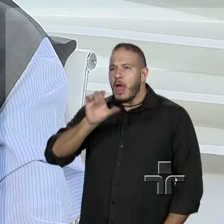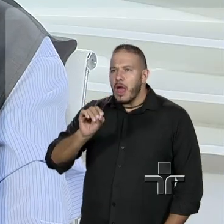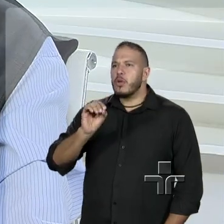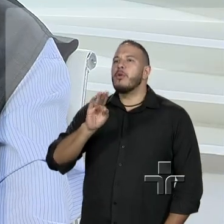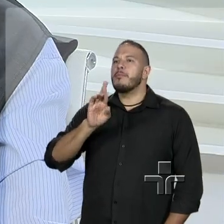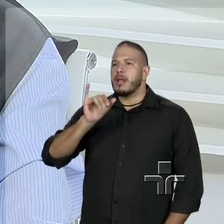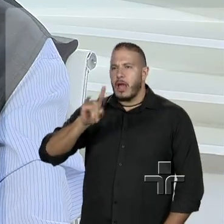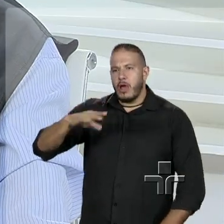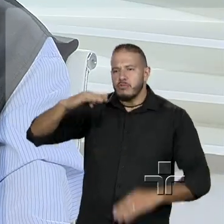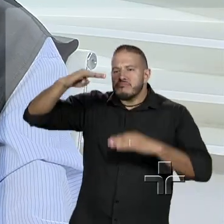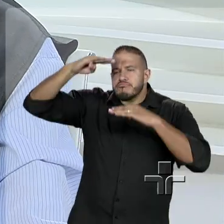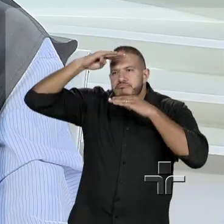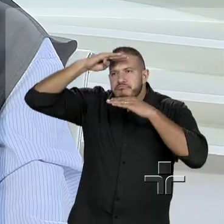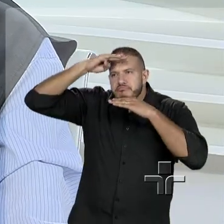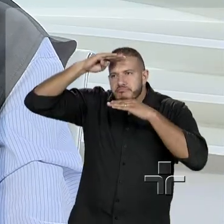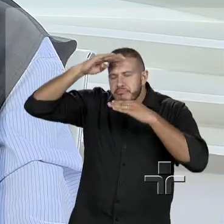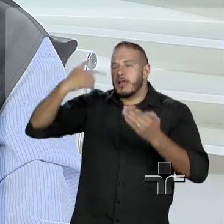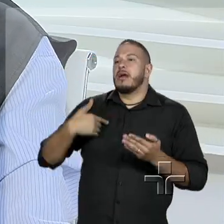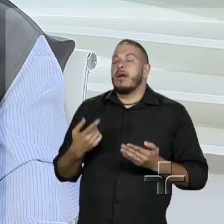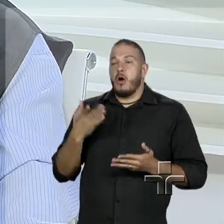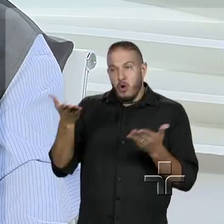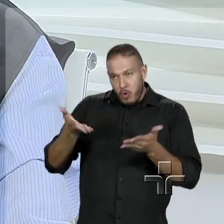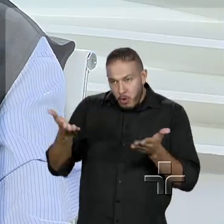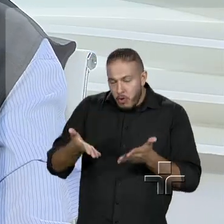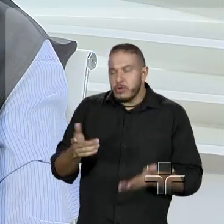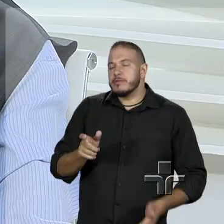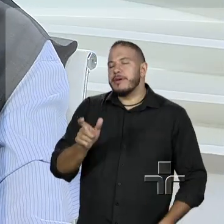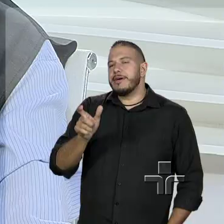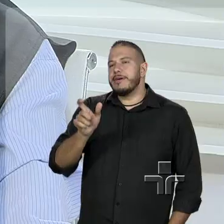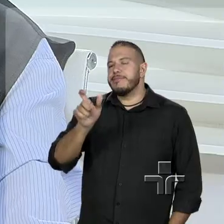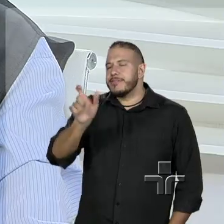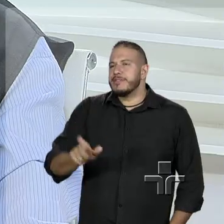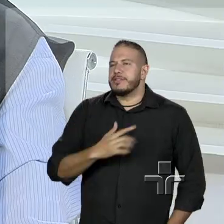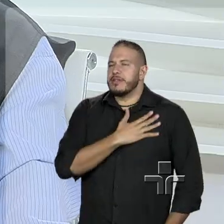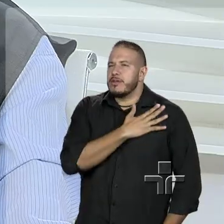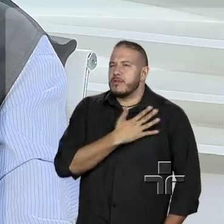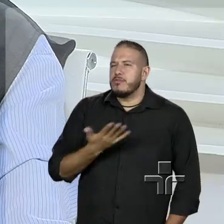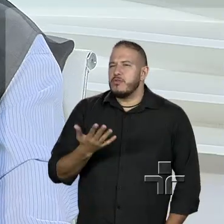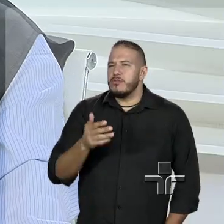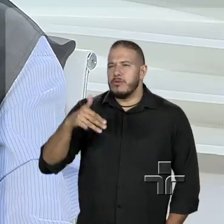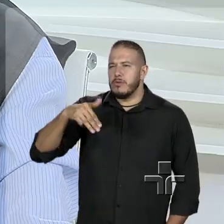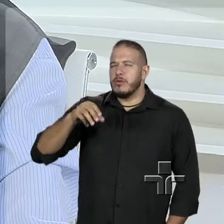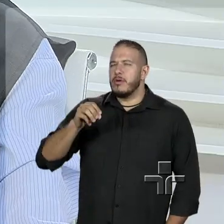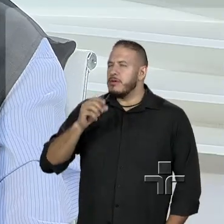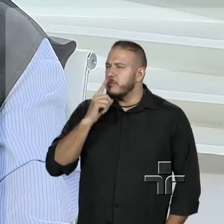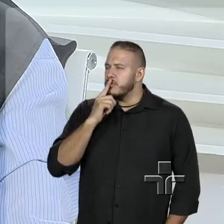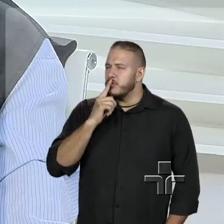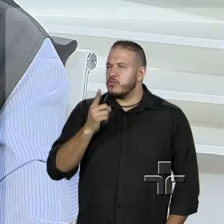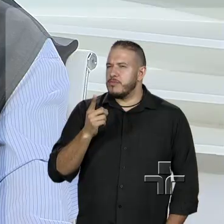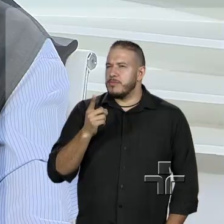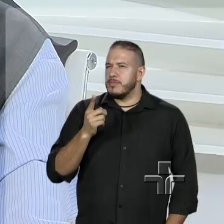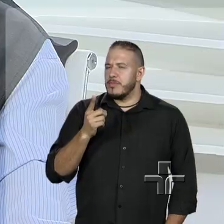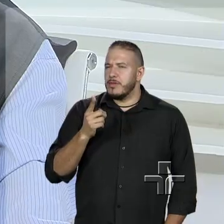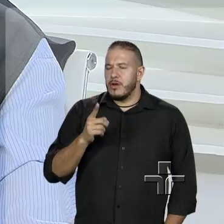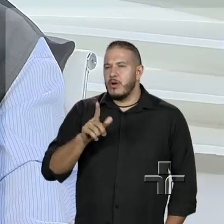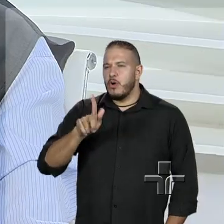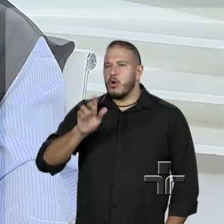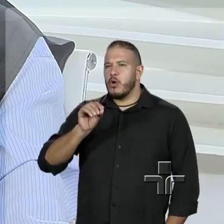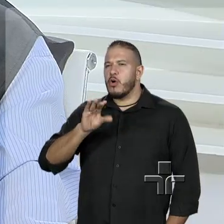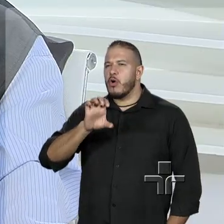existe mais um general como o Denis, como o Monteiro, como o Góes